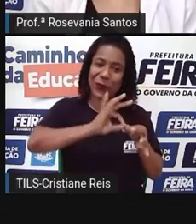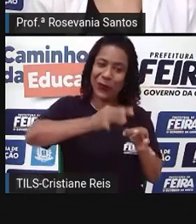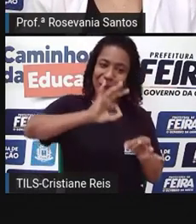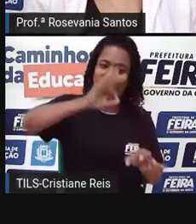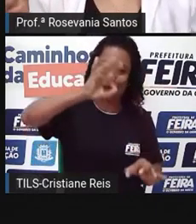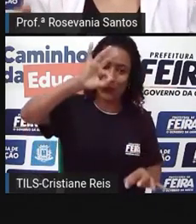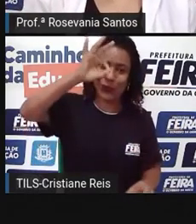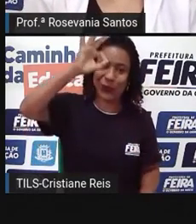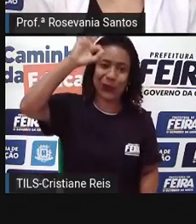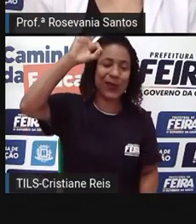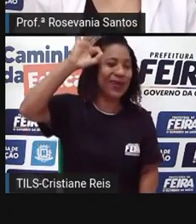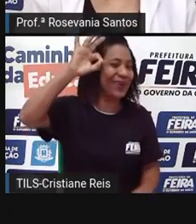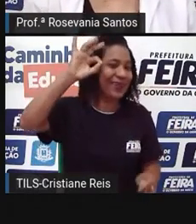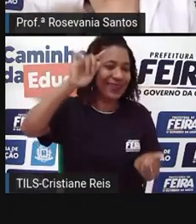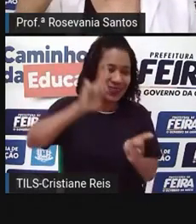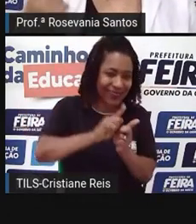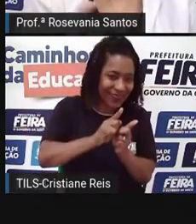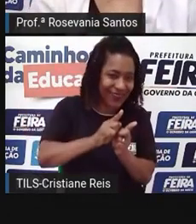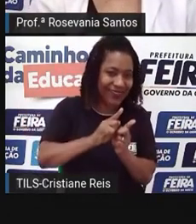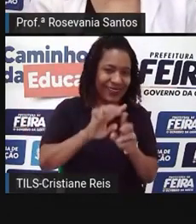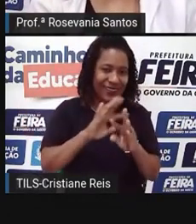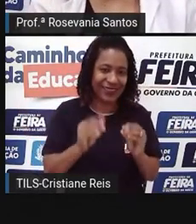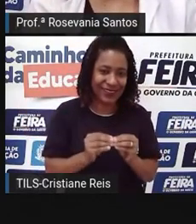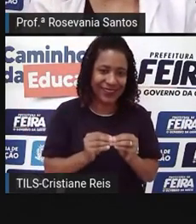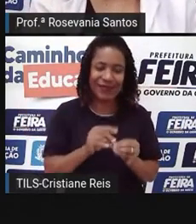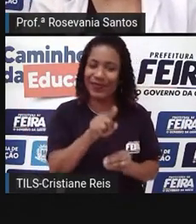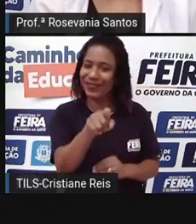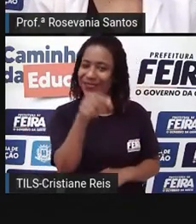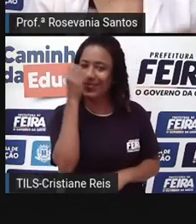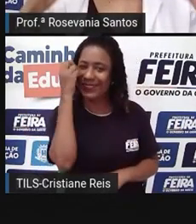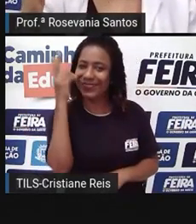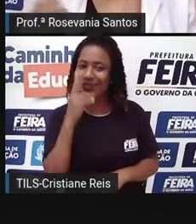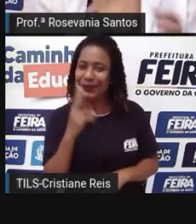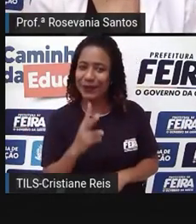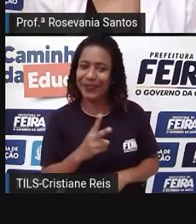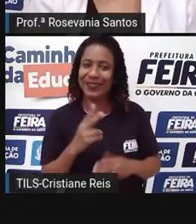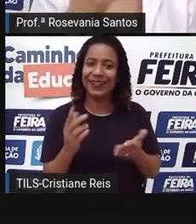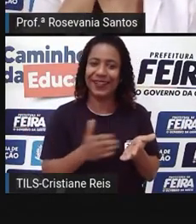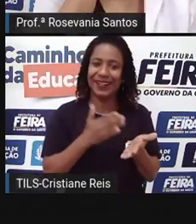aula só. Mas eu sei que você é esperto, você vai fazer outras leituras.